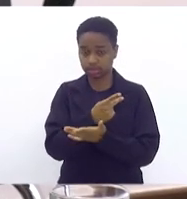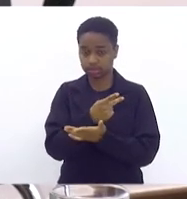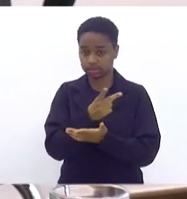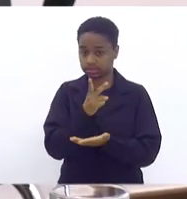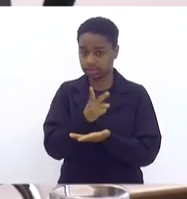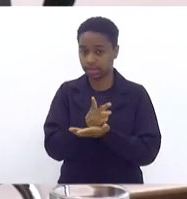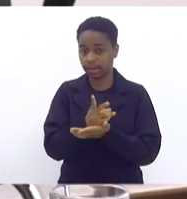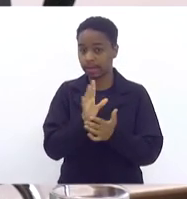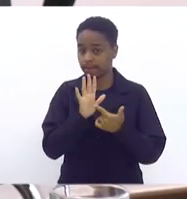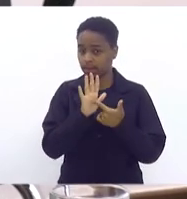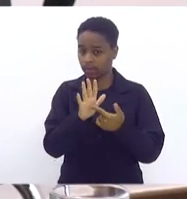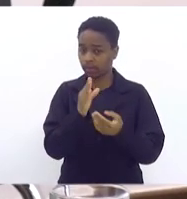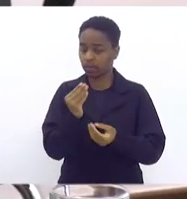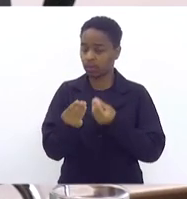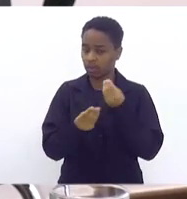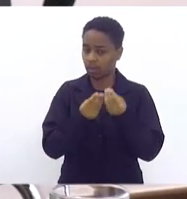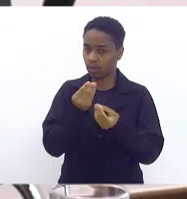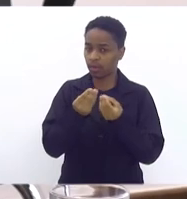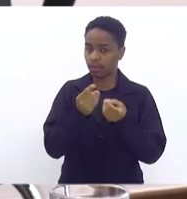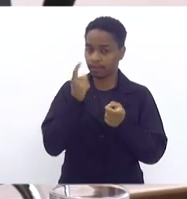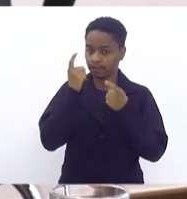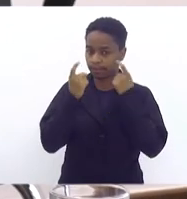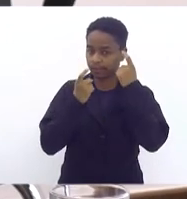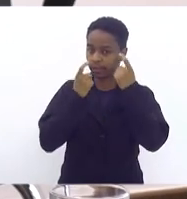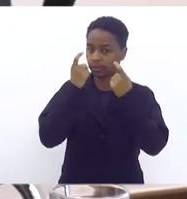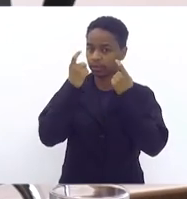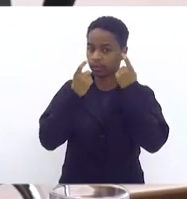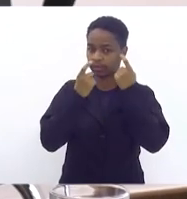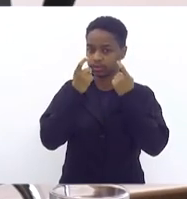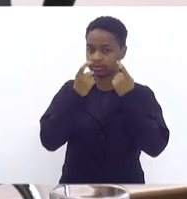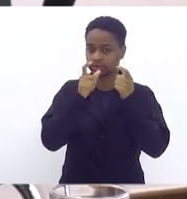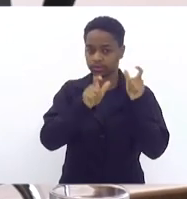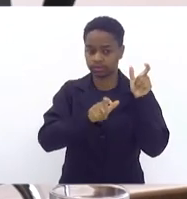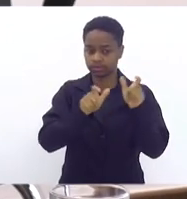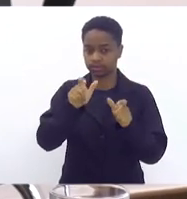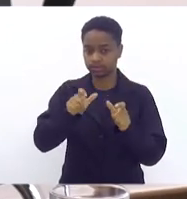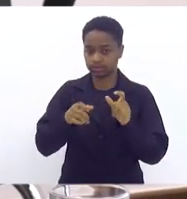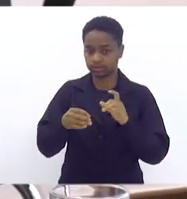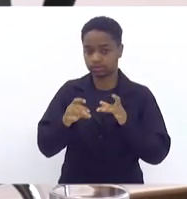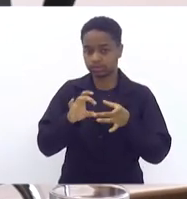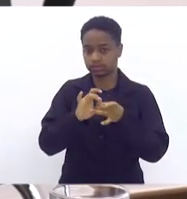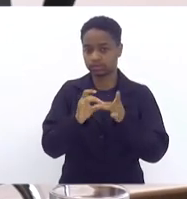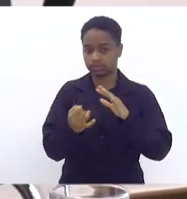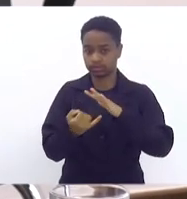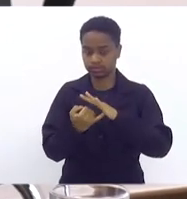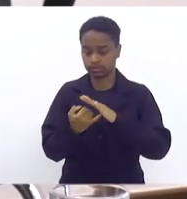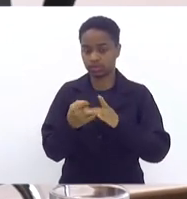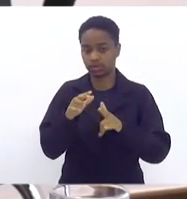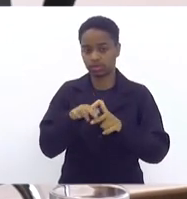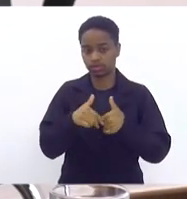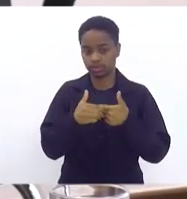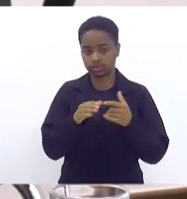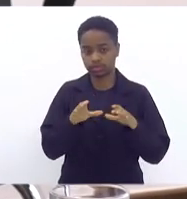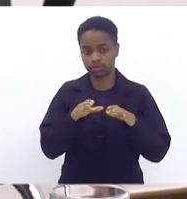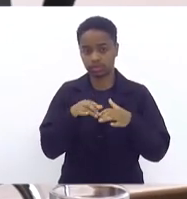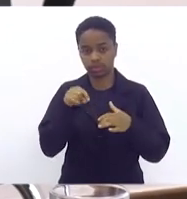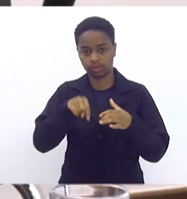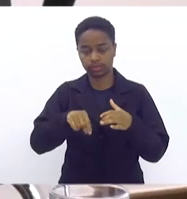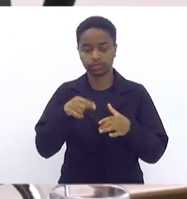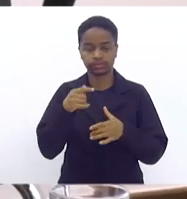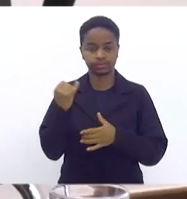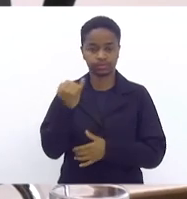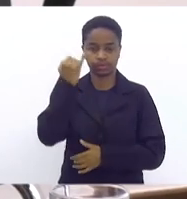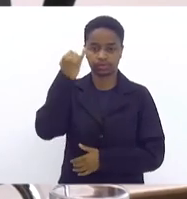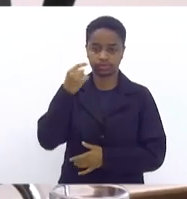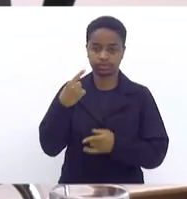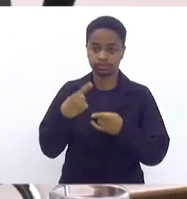tom da preocupação que se tem com esse Instituto e por isso a comissão eh o trabalho dessa comissão é importante